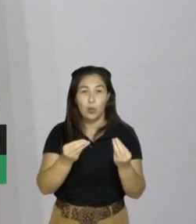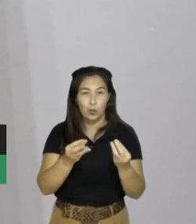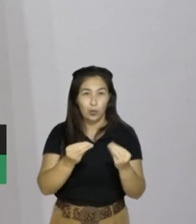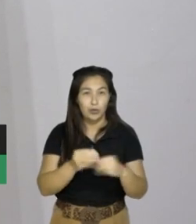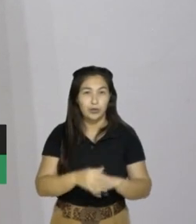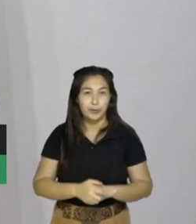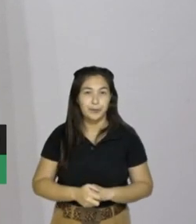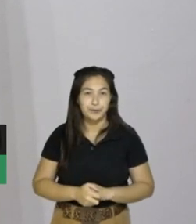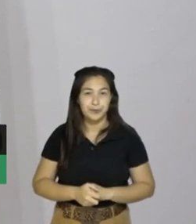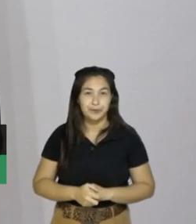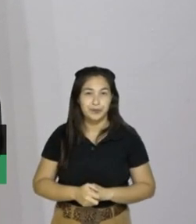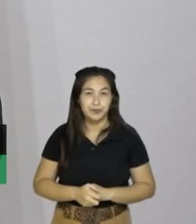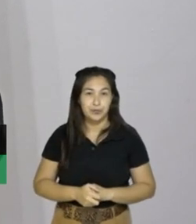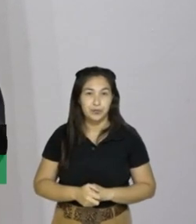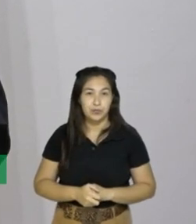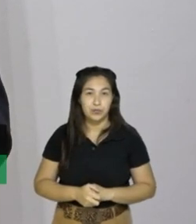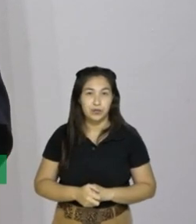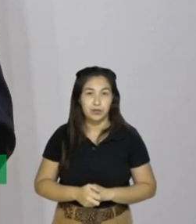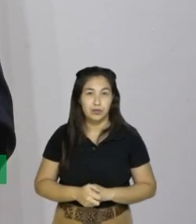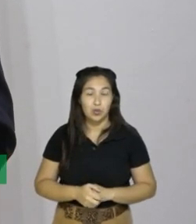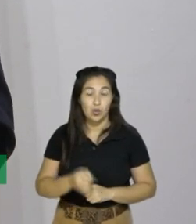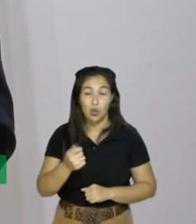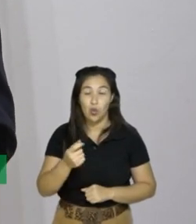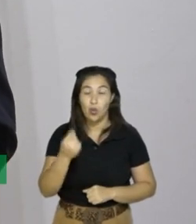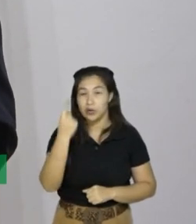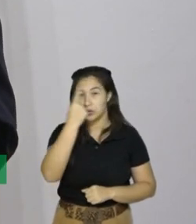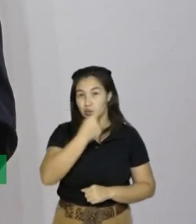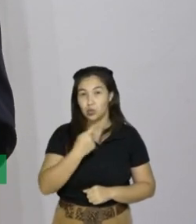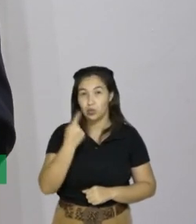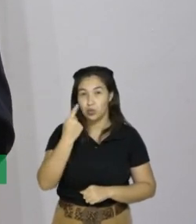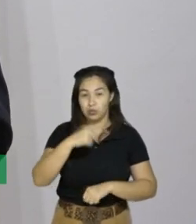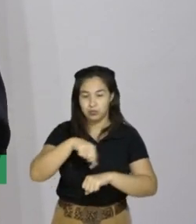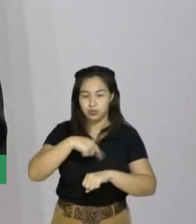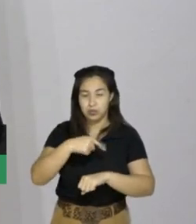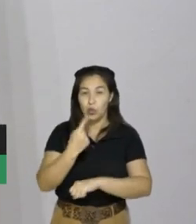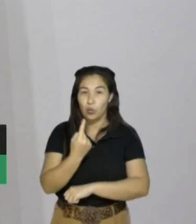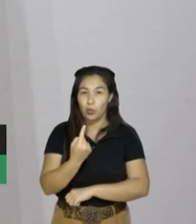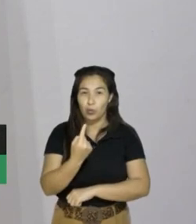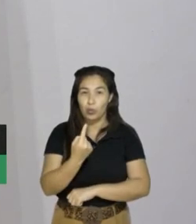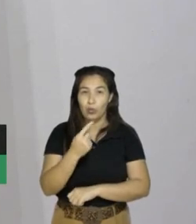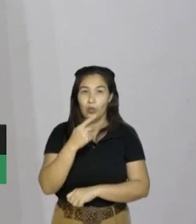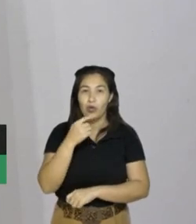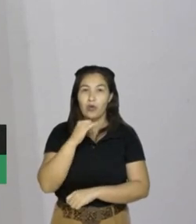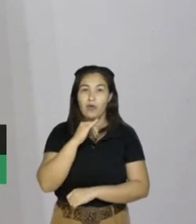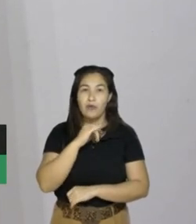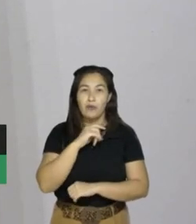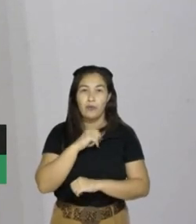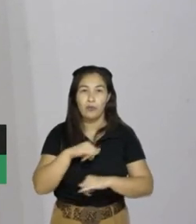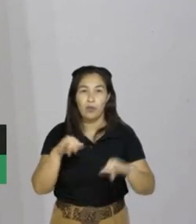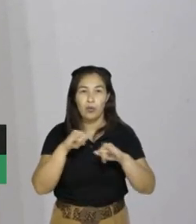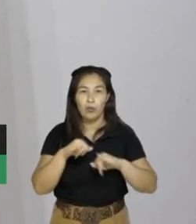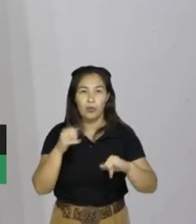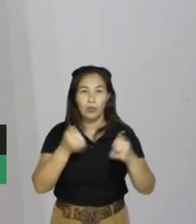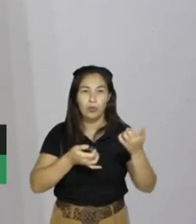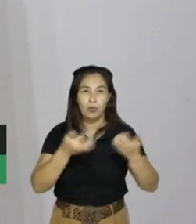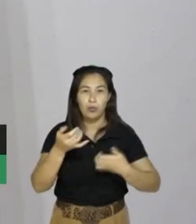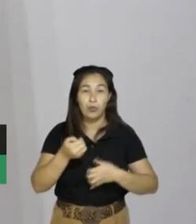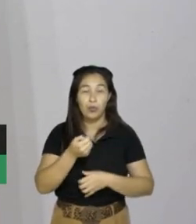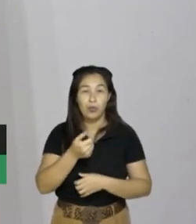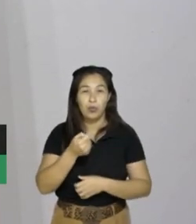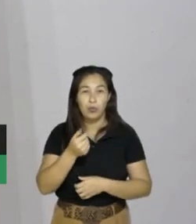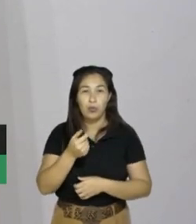Ficou quase uma hora falando e ele tem nada mais nada menos quase um século de vida